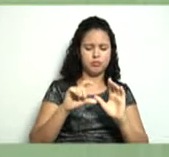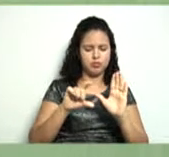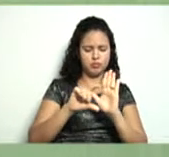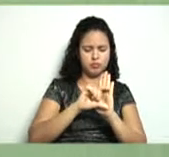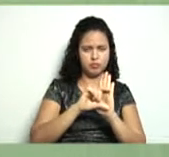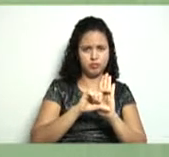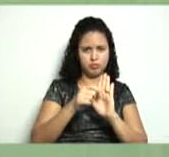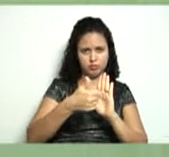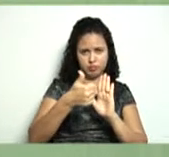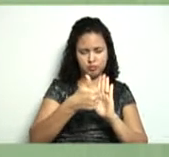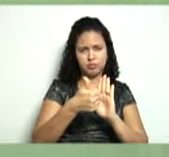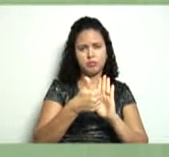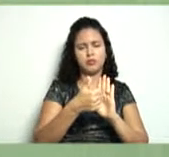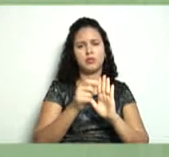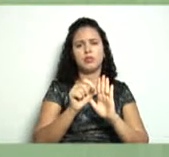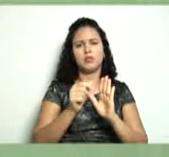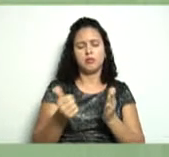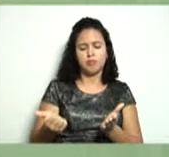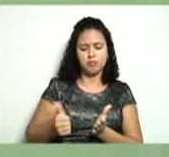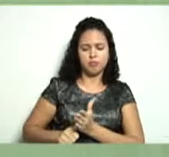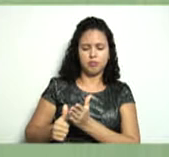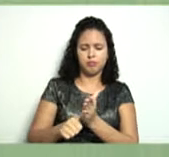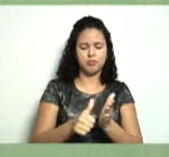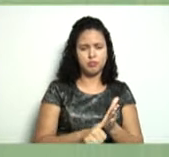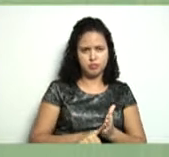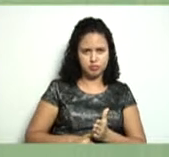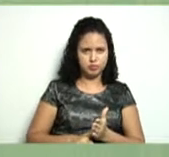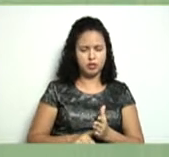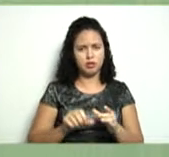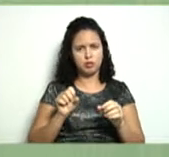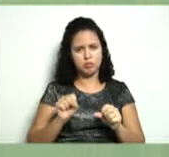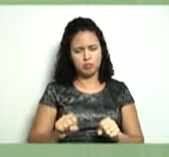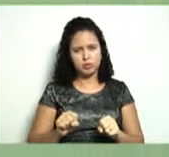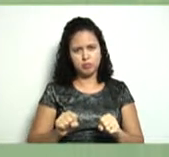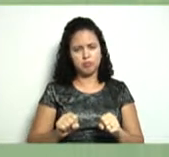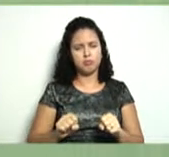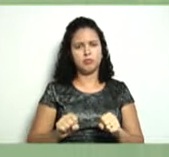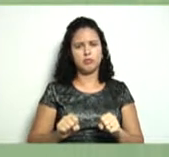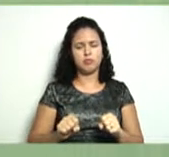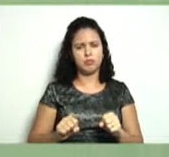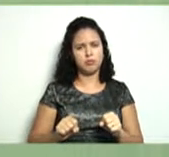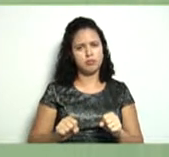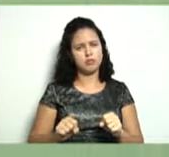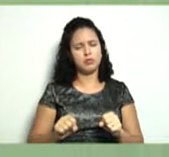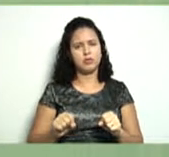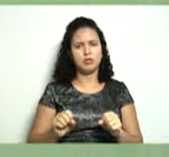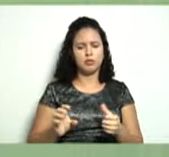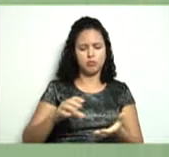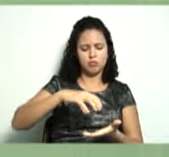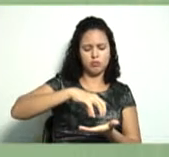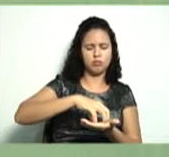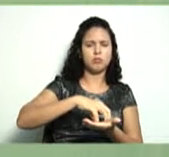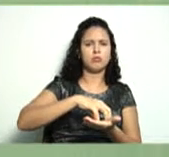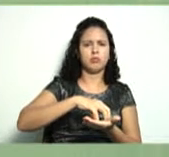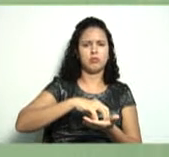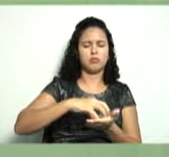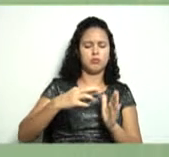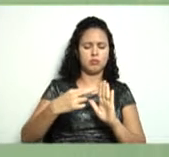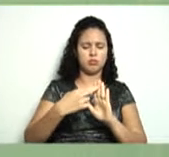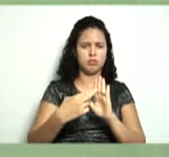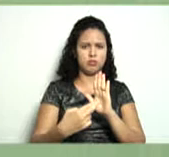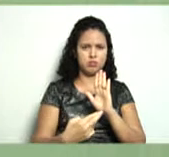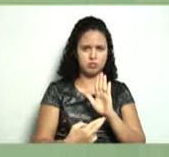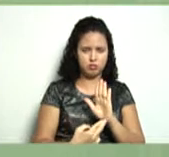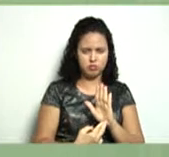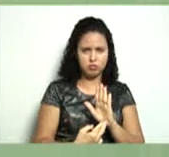que a admissão dos associados poderá ser restrita a critério do órgão normativo respectivo